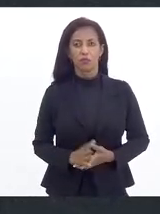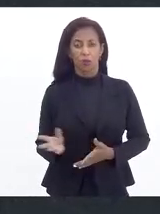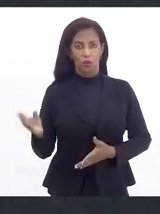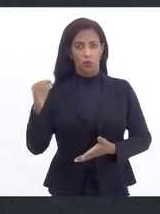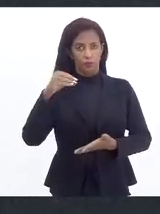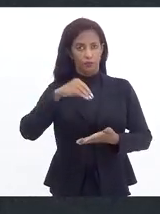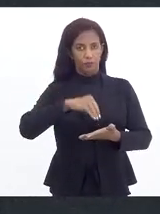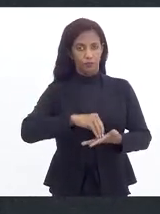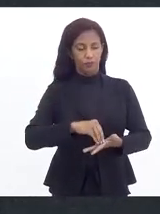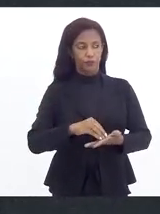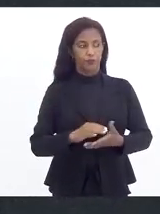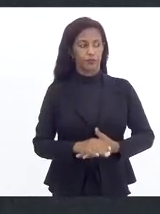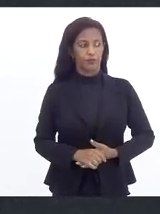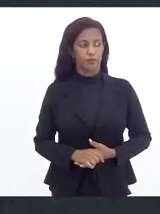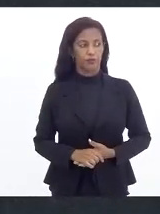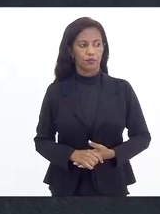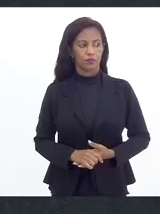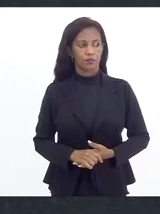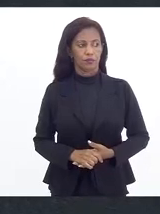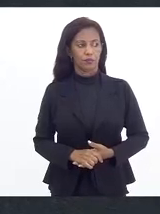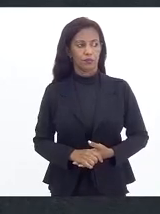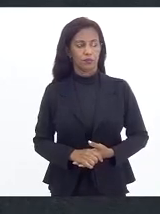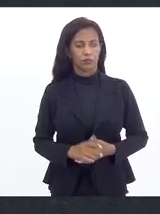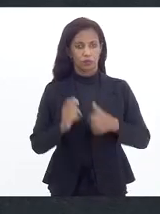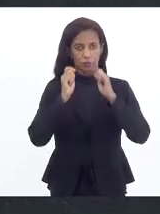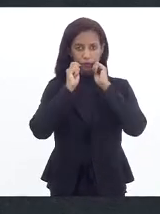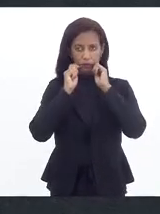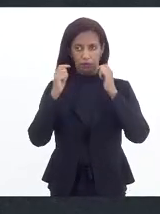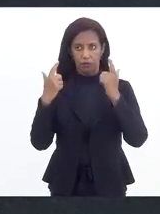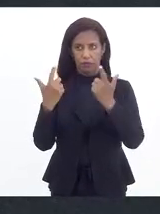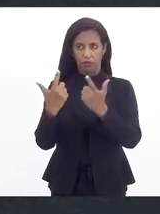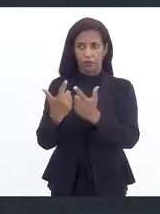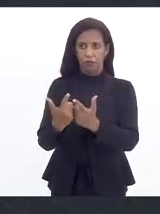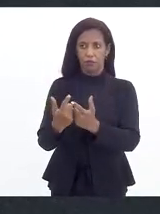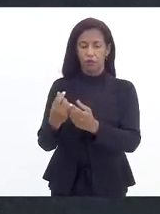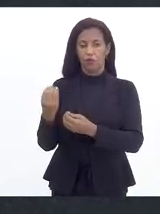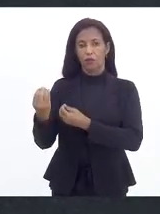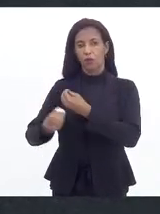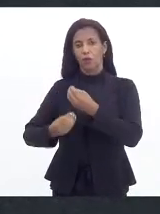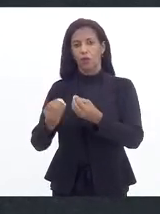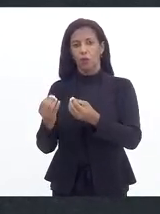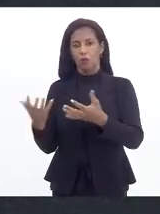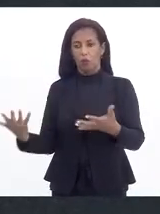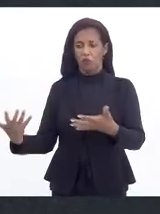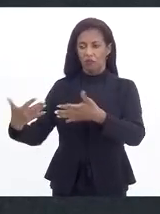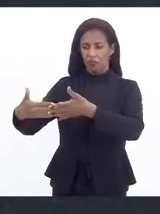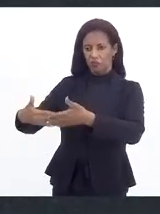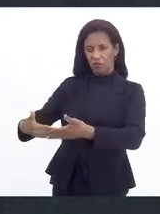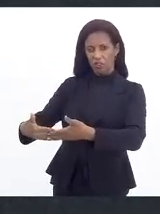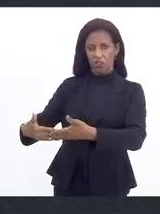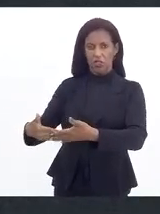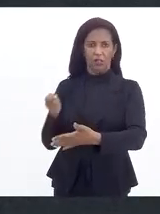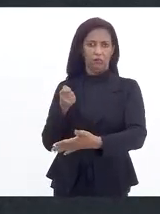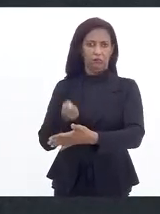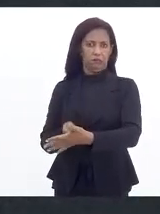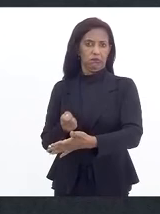colocar o parlamento como algo fechado, hermético e